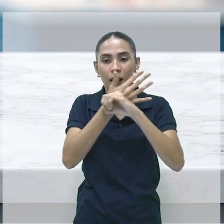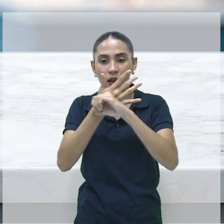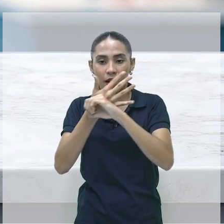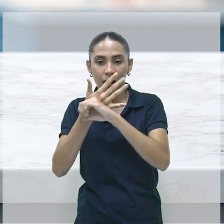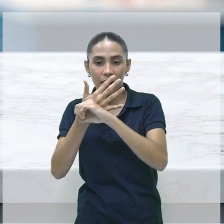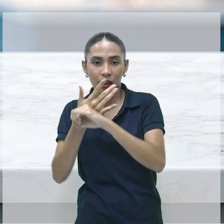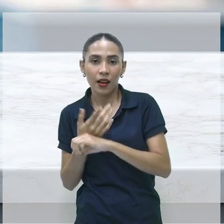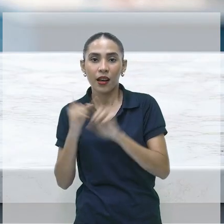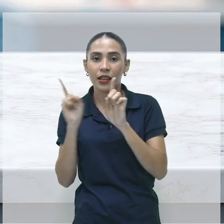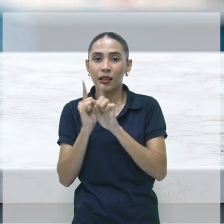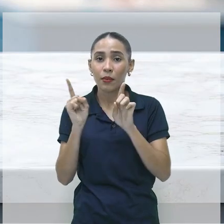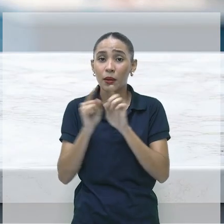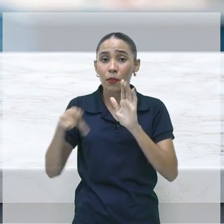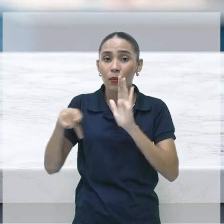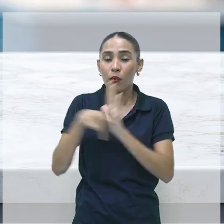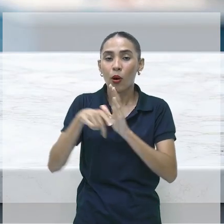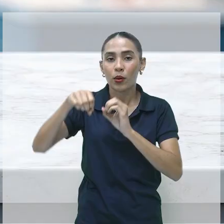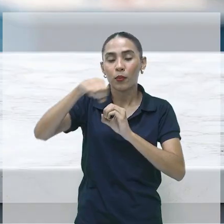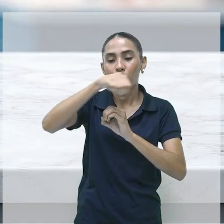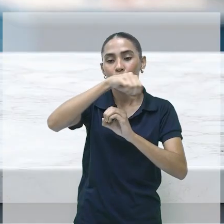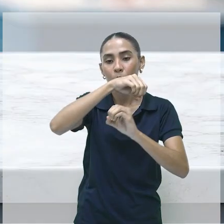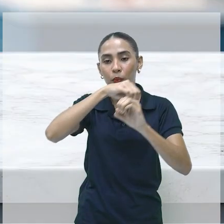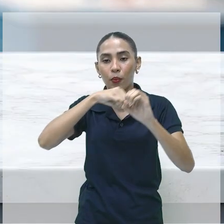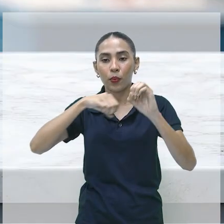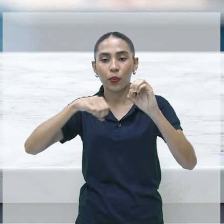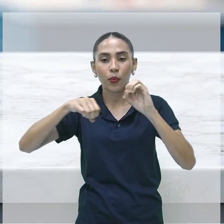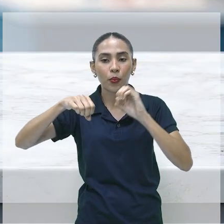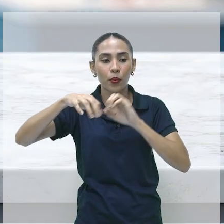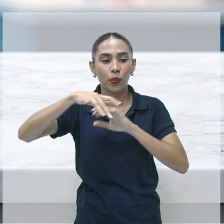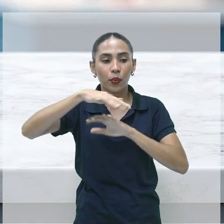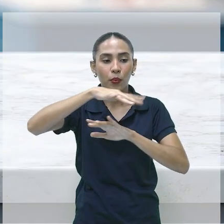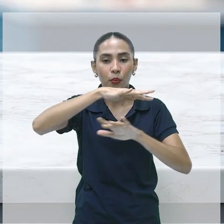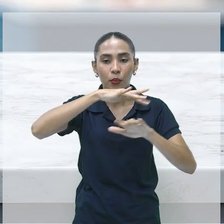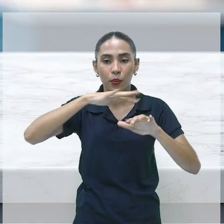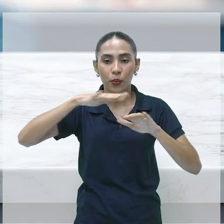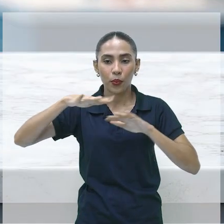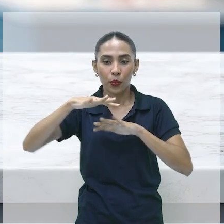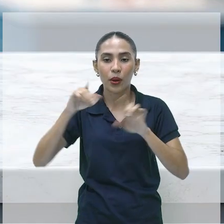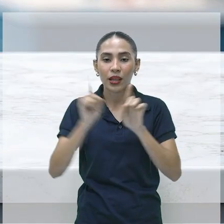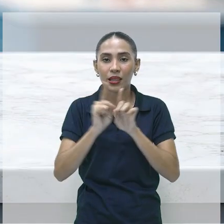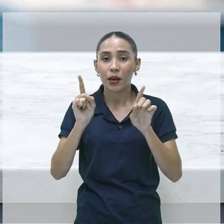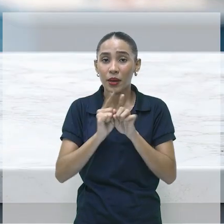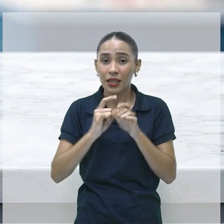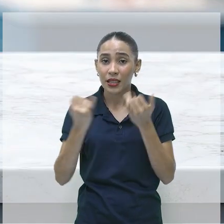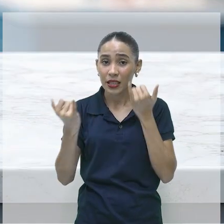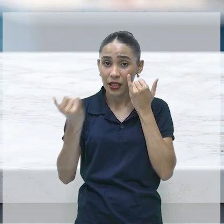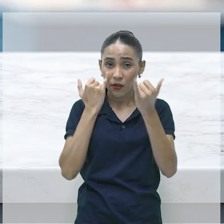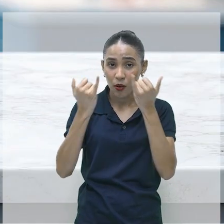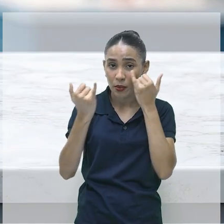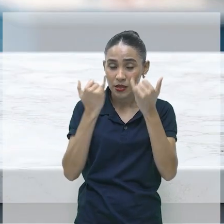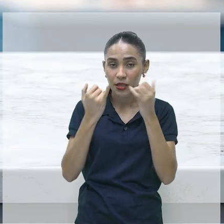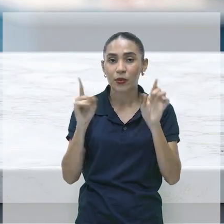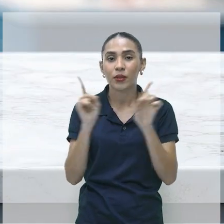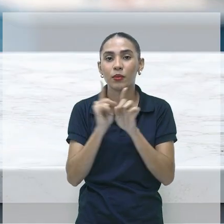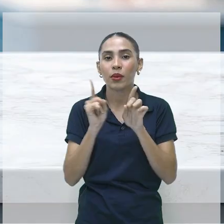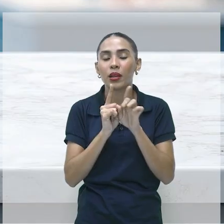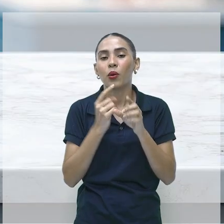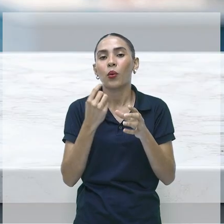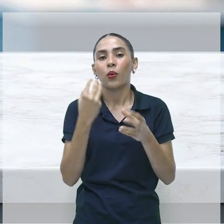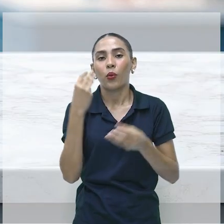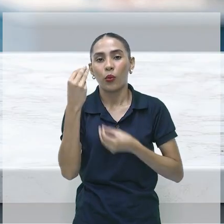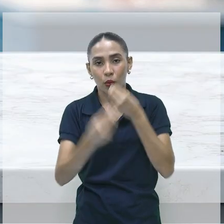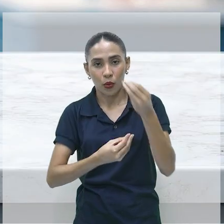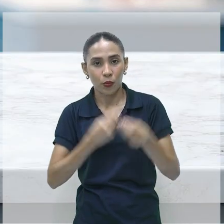Pequenas formações rochosas que vêm do espaço, né? Elas vão trazer características e bastante informações